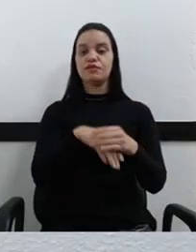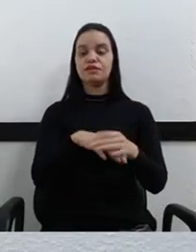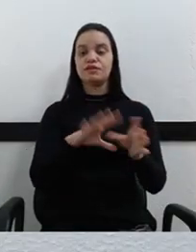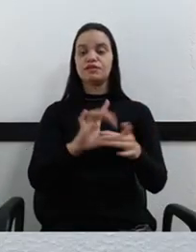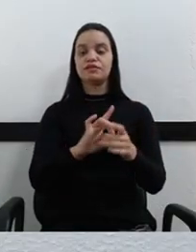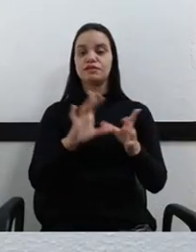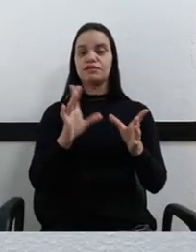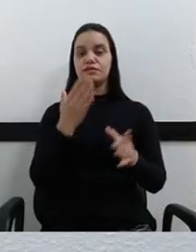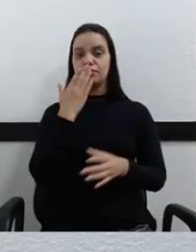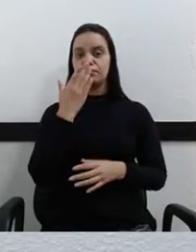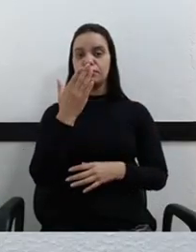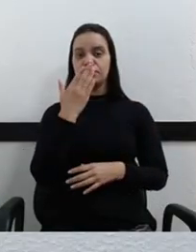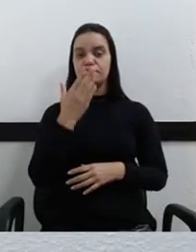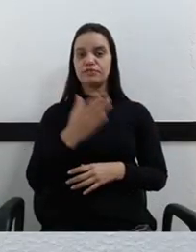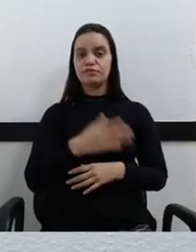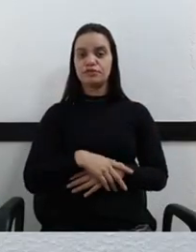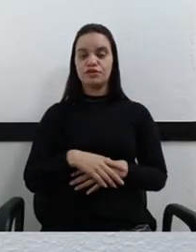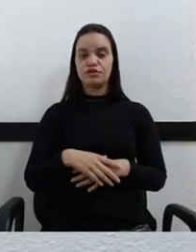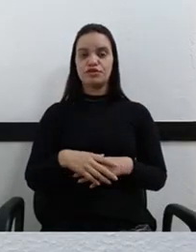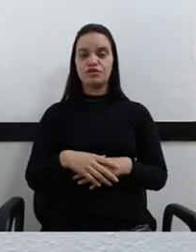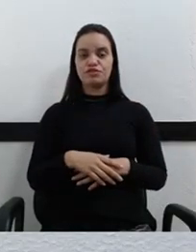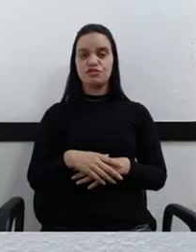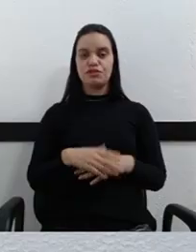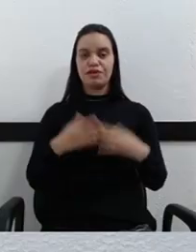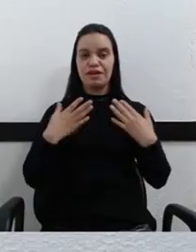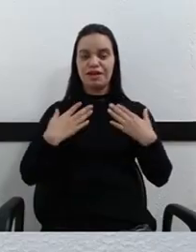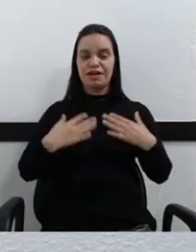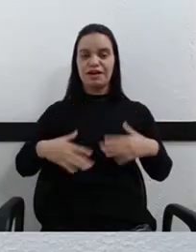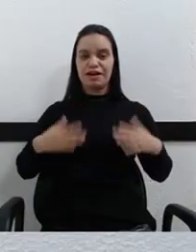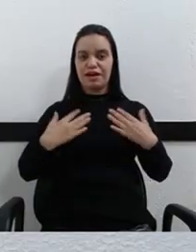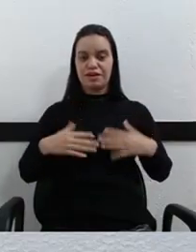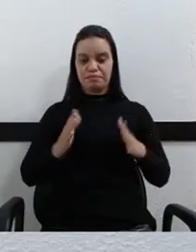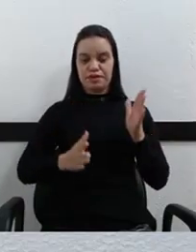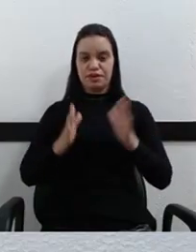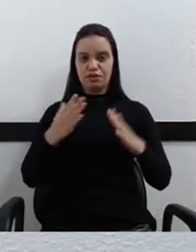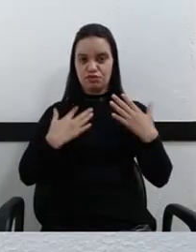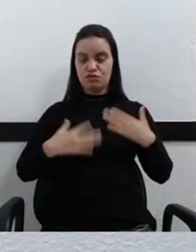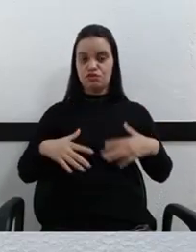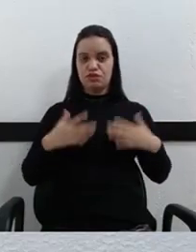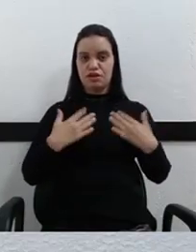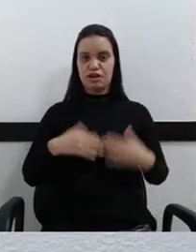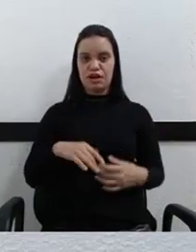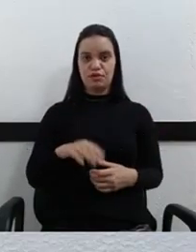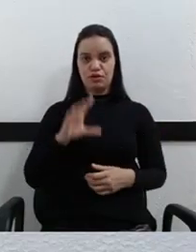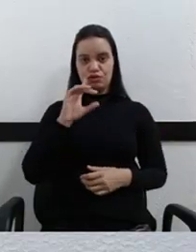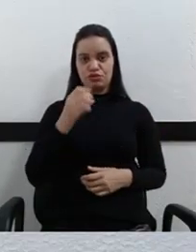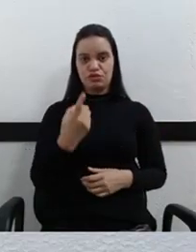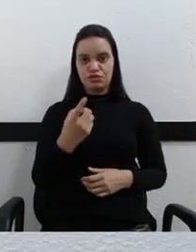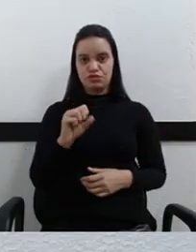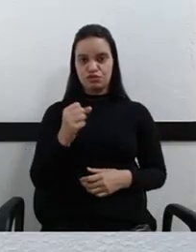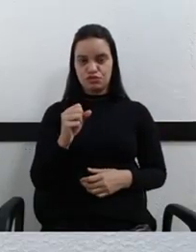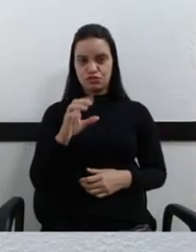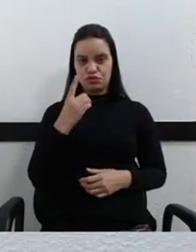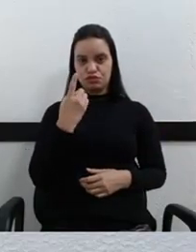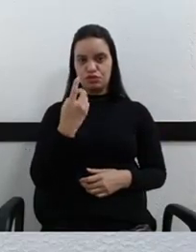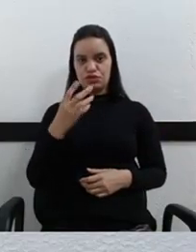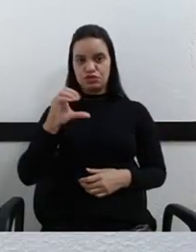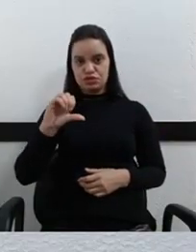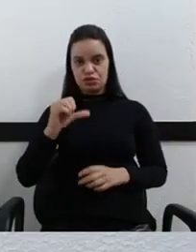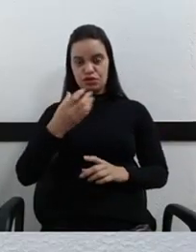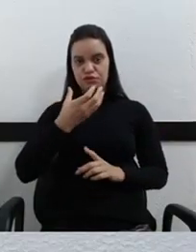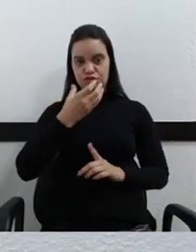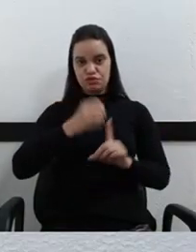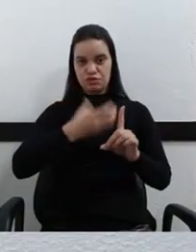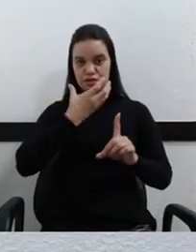autorizada a formulação dos pedidos de indeferimento de gozo de licença-prêmio nos dias 18 e 19 de dezembro de 2024, os pedidos